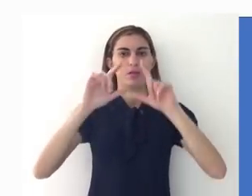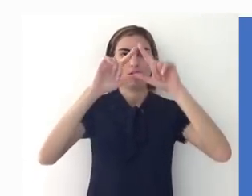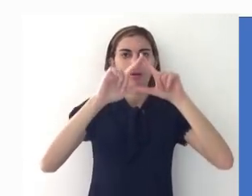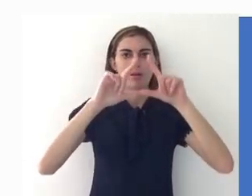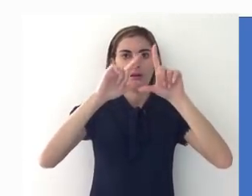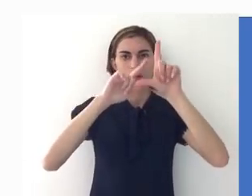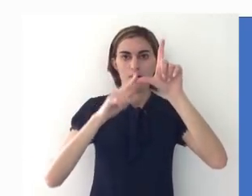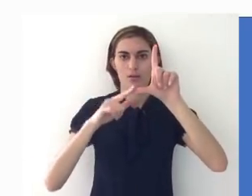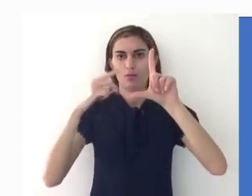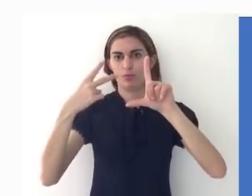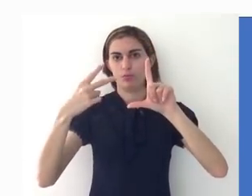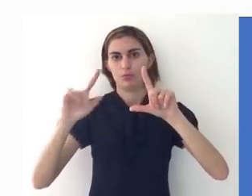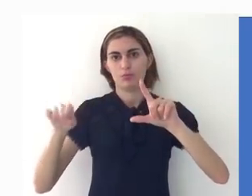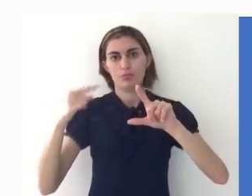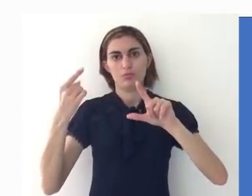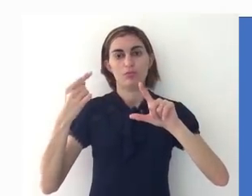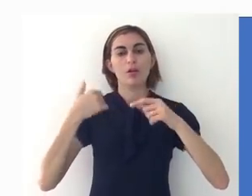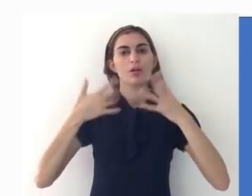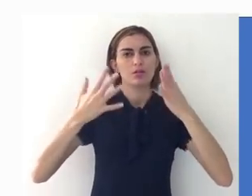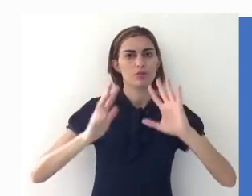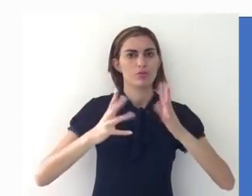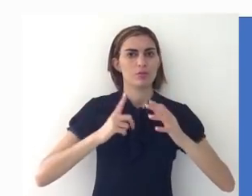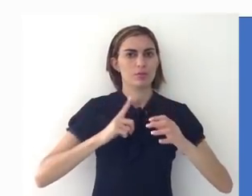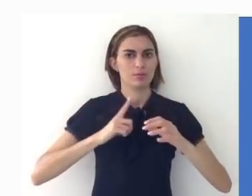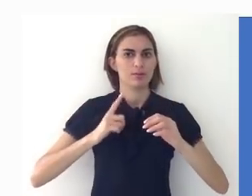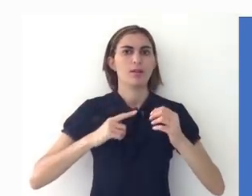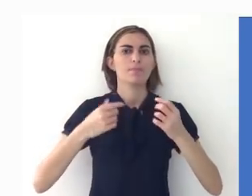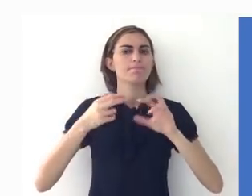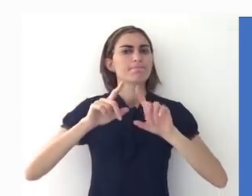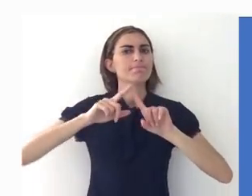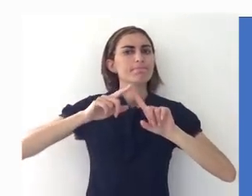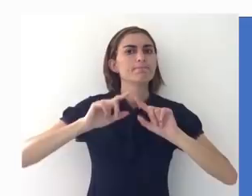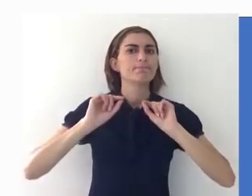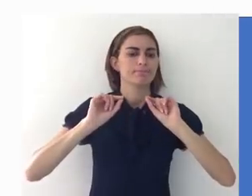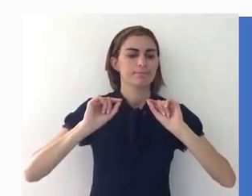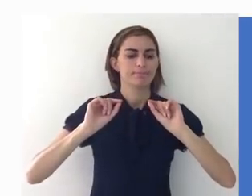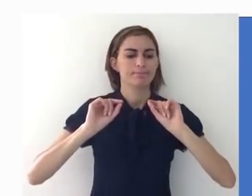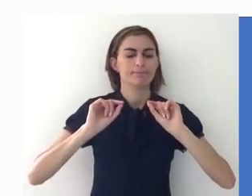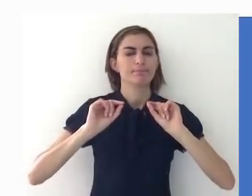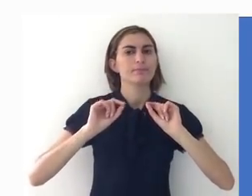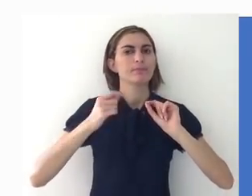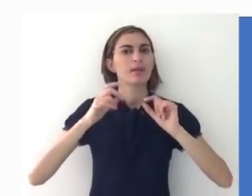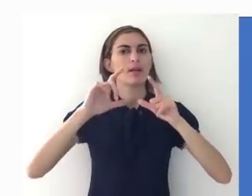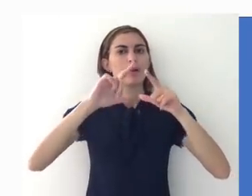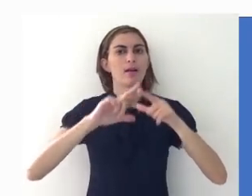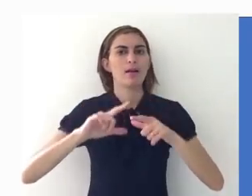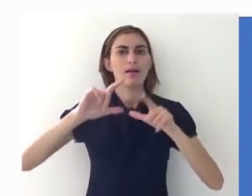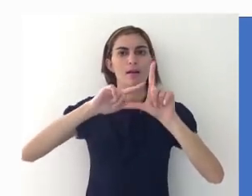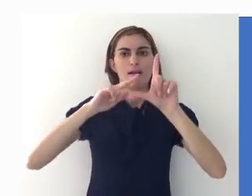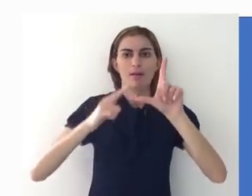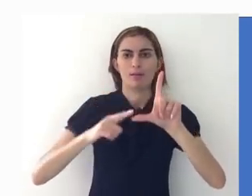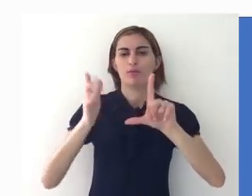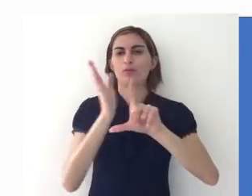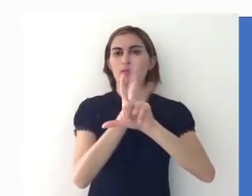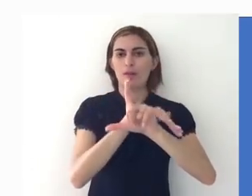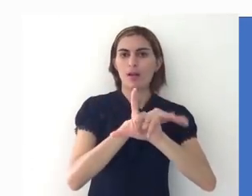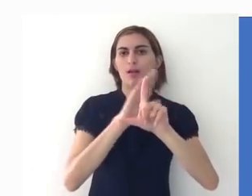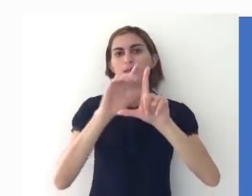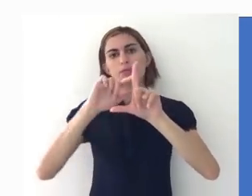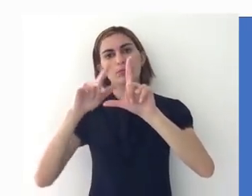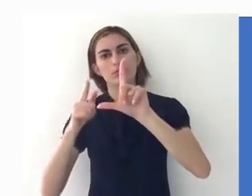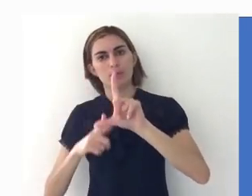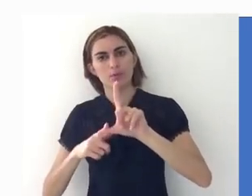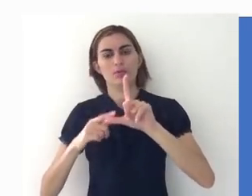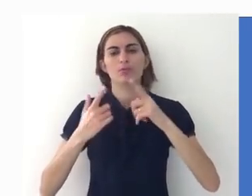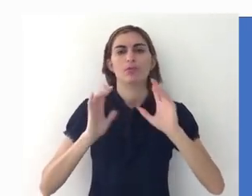y, 3 tracinhos, um ângulo com 2 e um ângulo com 1. A gente está num caso típico de